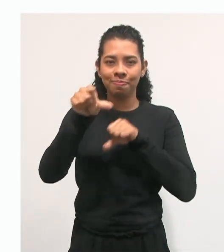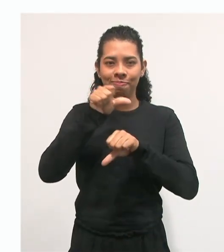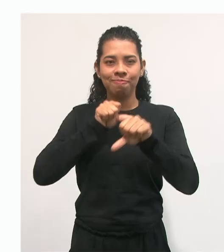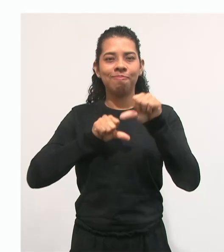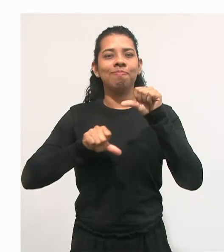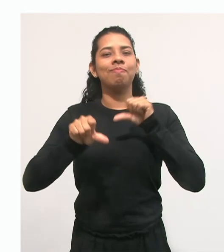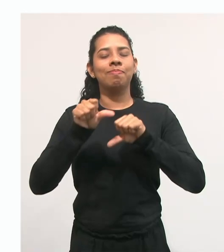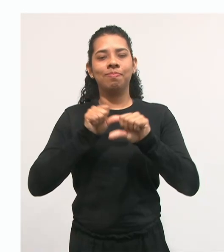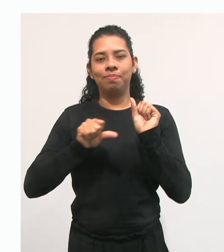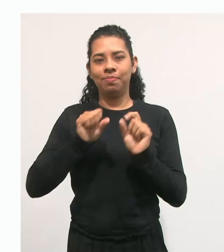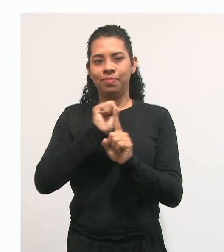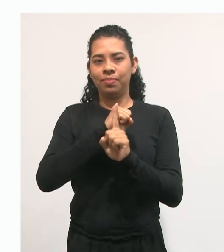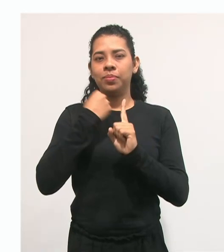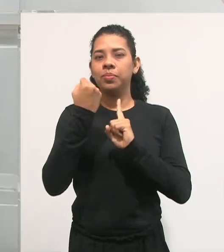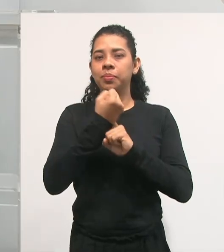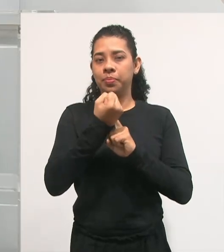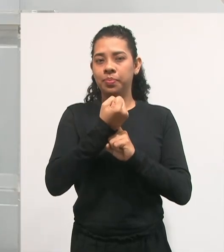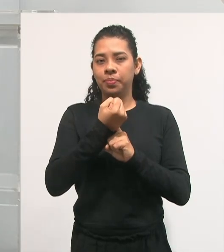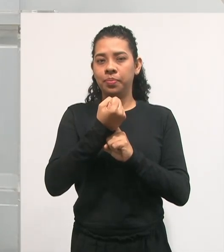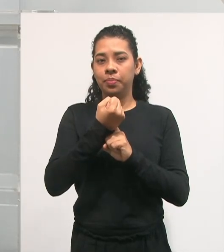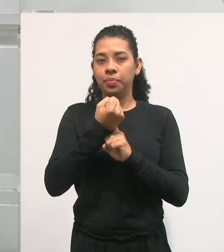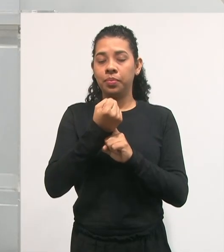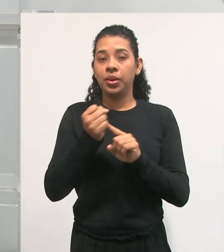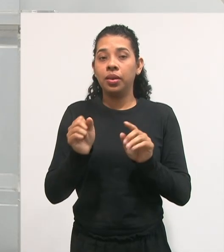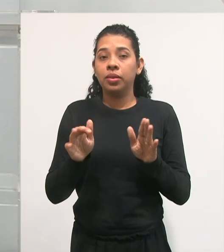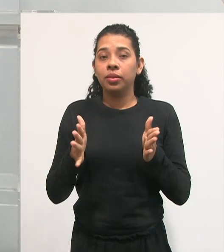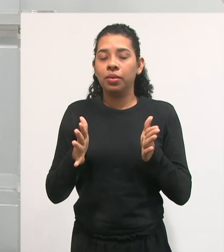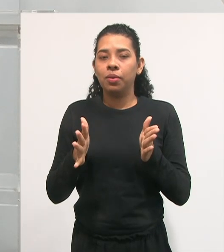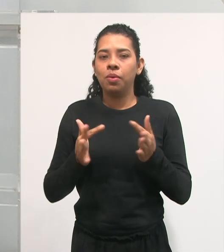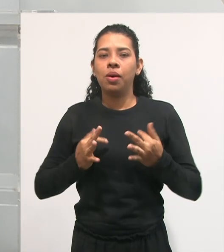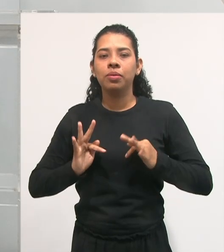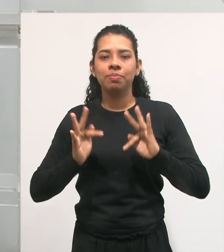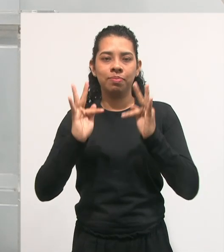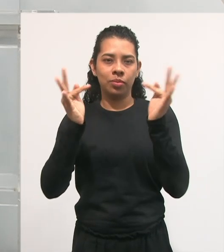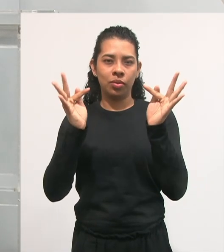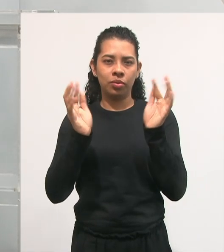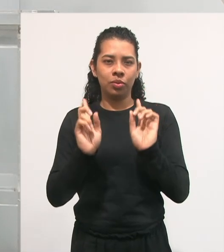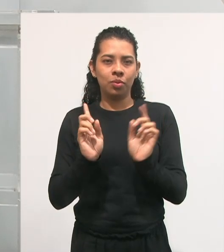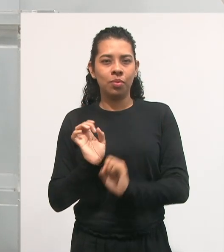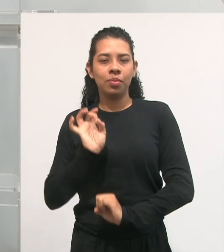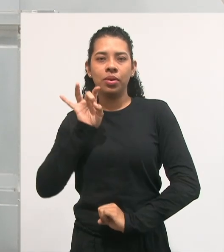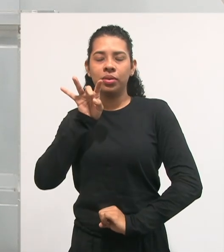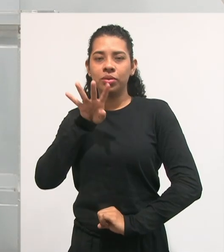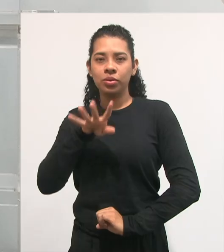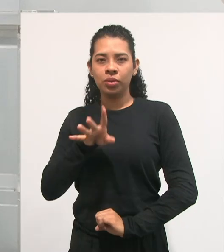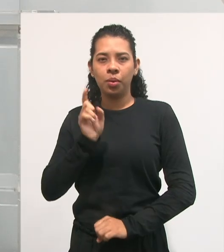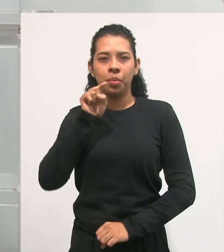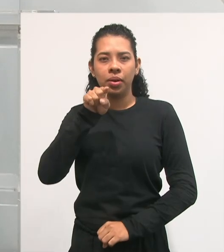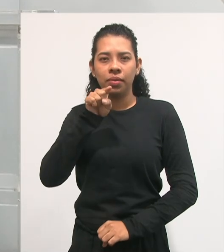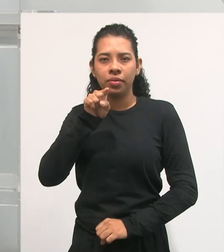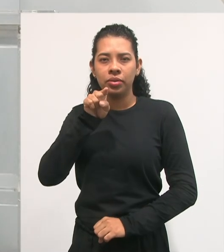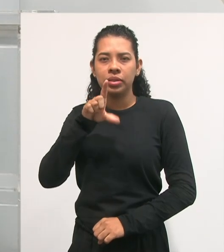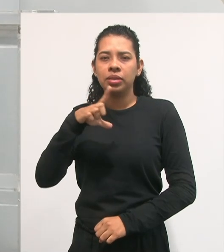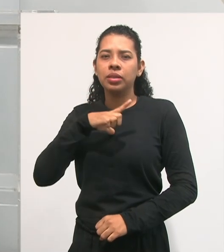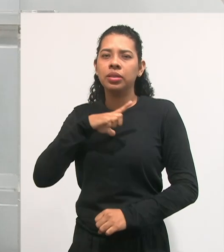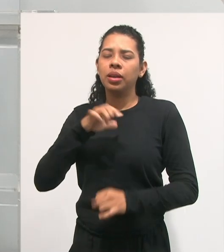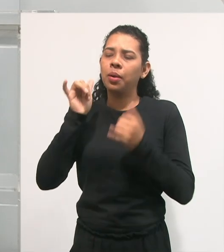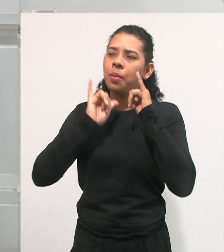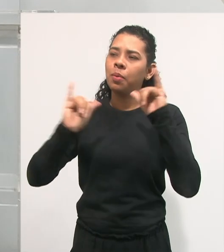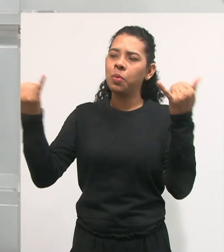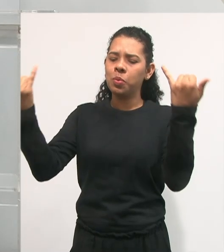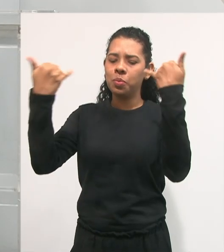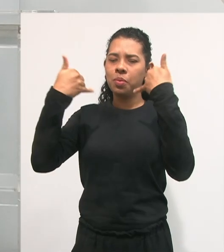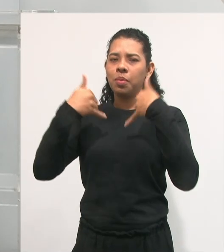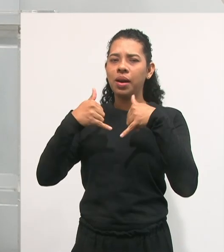seja, as tecnologias elas estão aí não apenas para que você consiga acessar informações diferentes, mas que